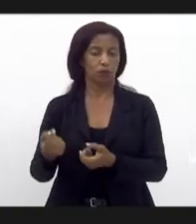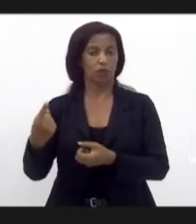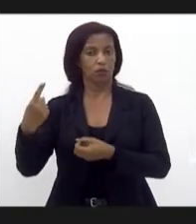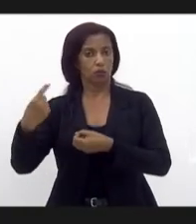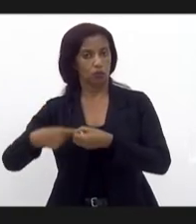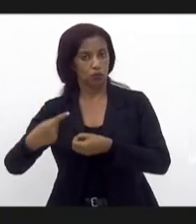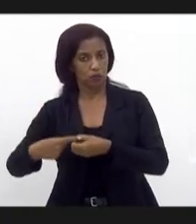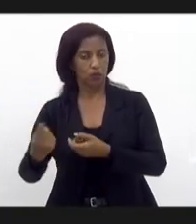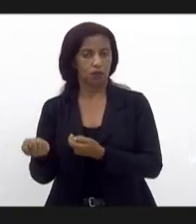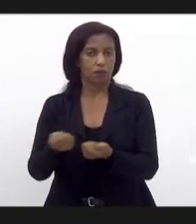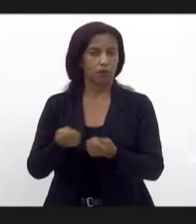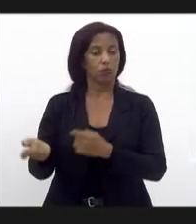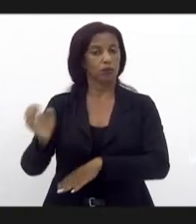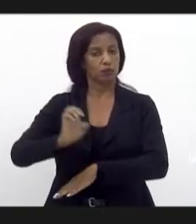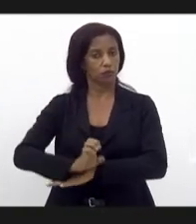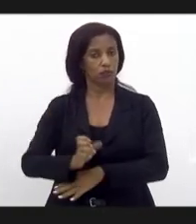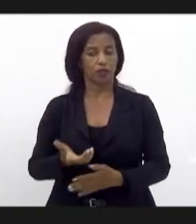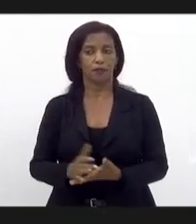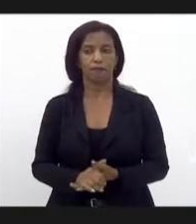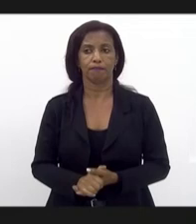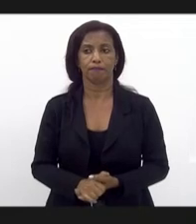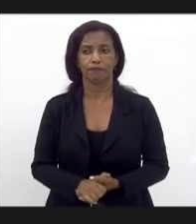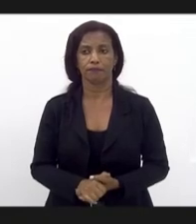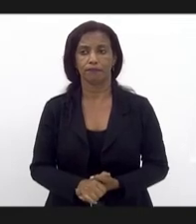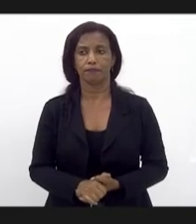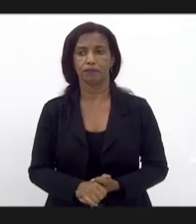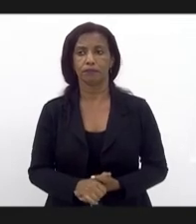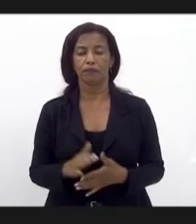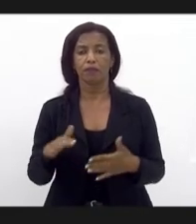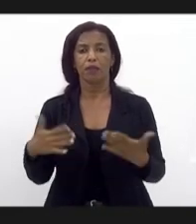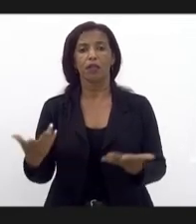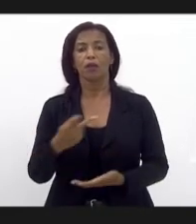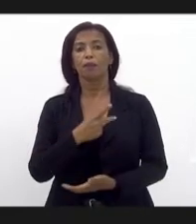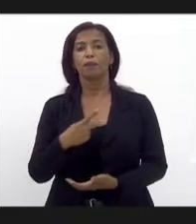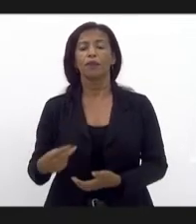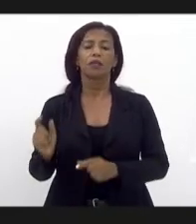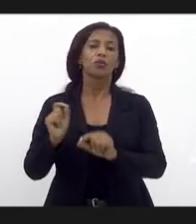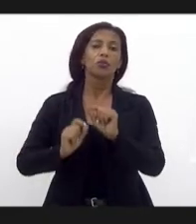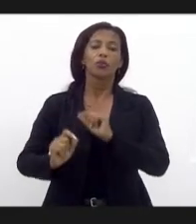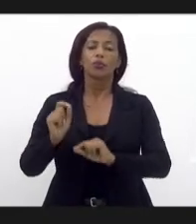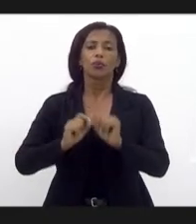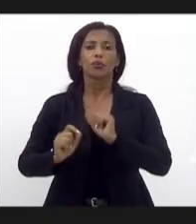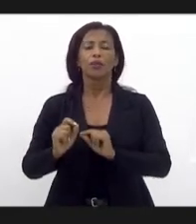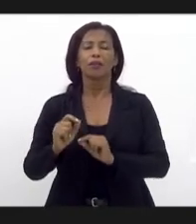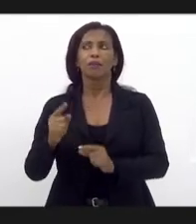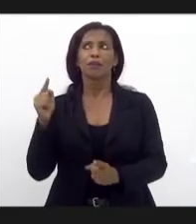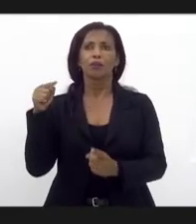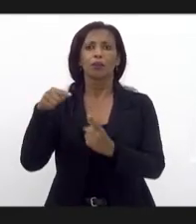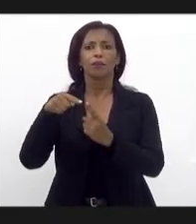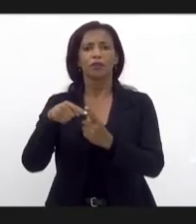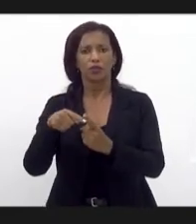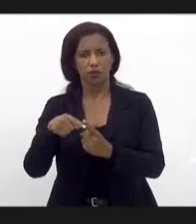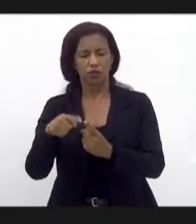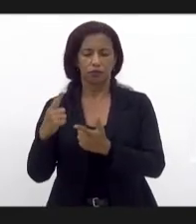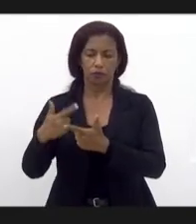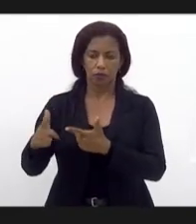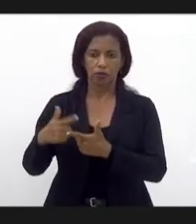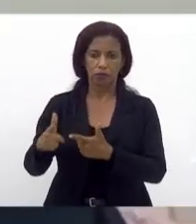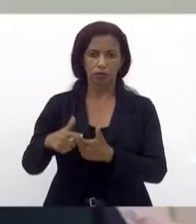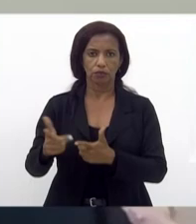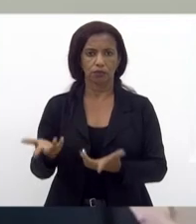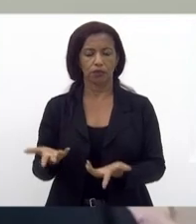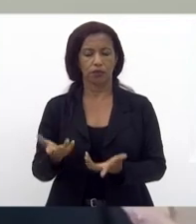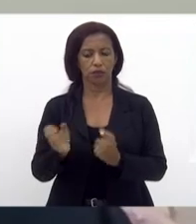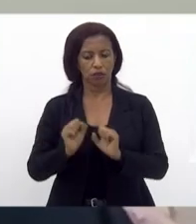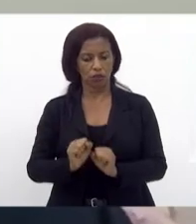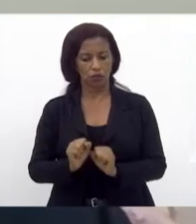economia do Estado, né? Então, presidente, o que que, para a gente ser objetivo, eu acho que os problemas a